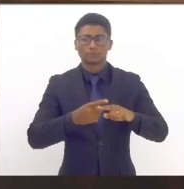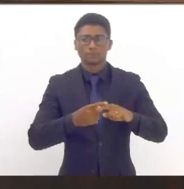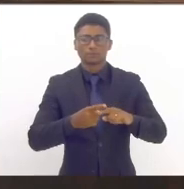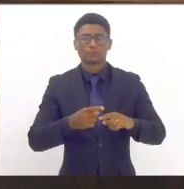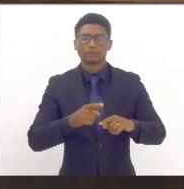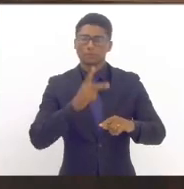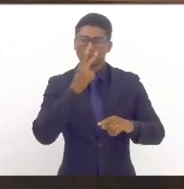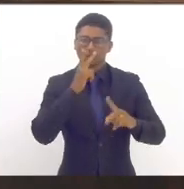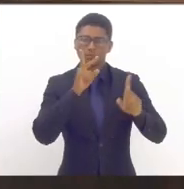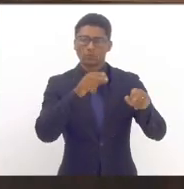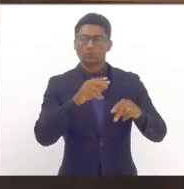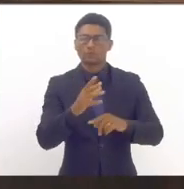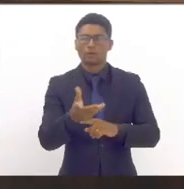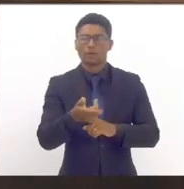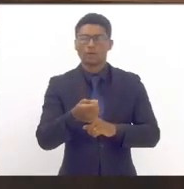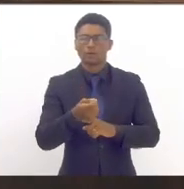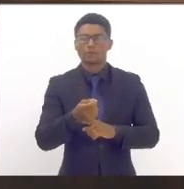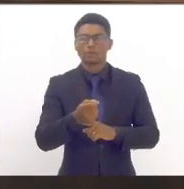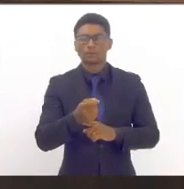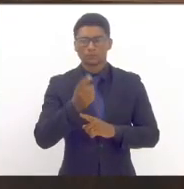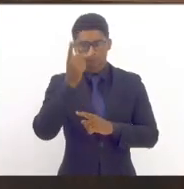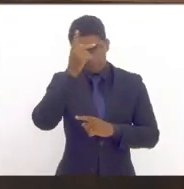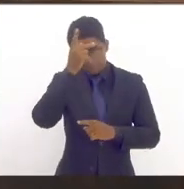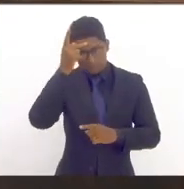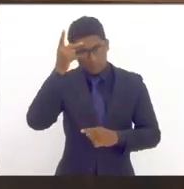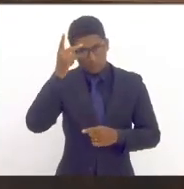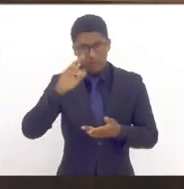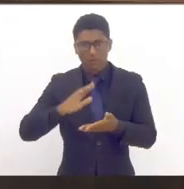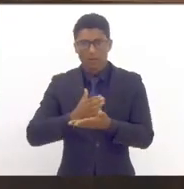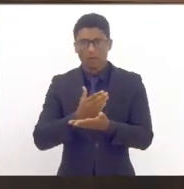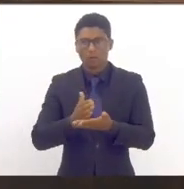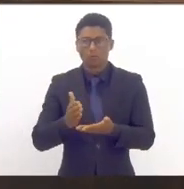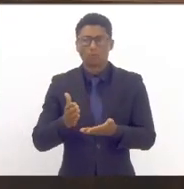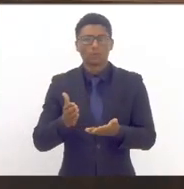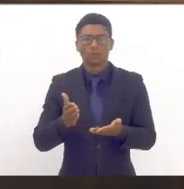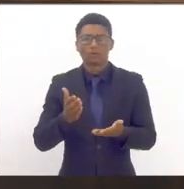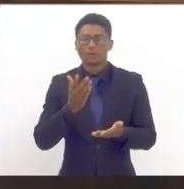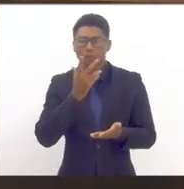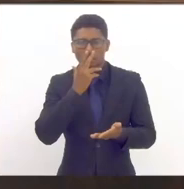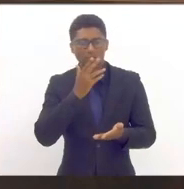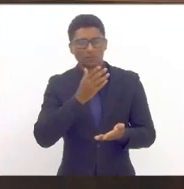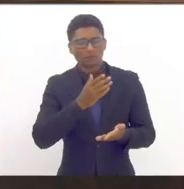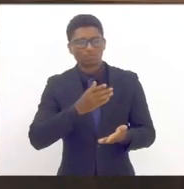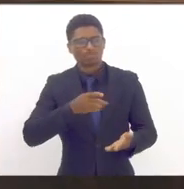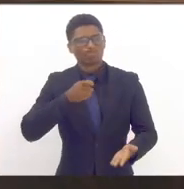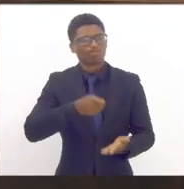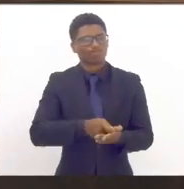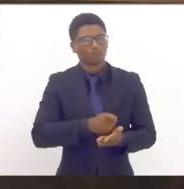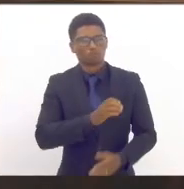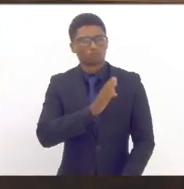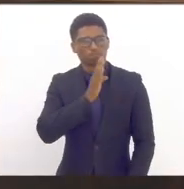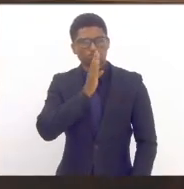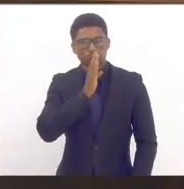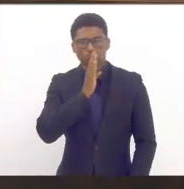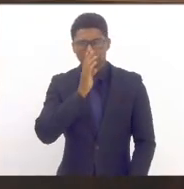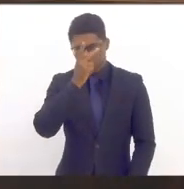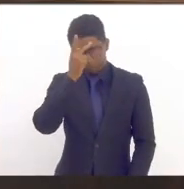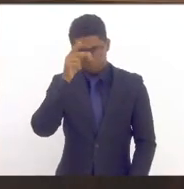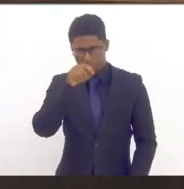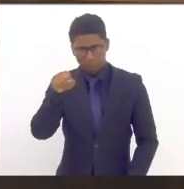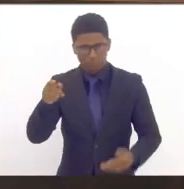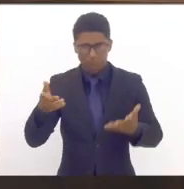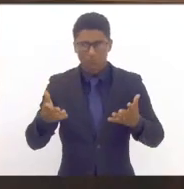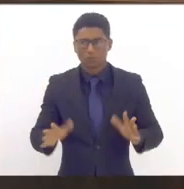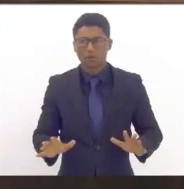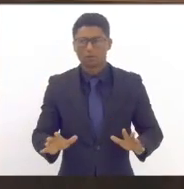jornalismo é falar aquilo que muita gente não quer que seja dito, é mostrar aquilo que não querem, e muitas vezes